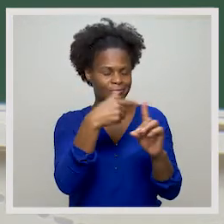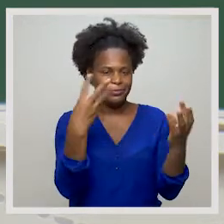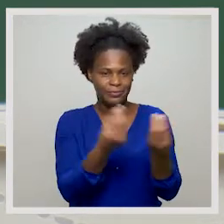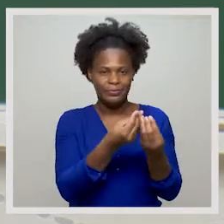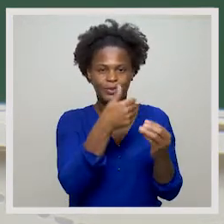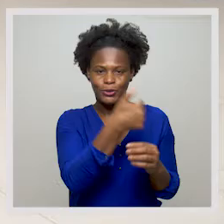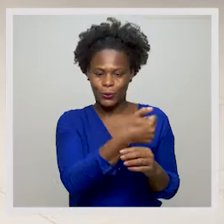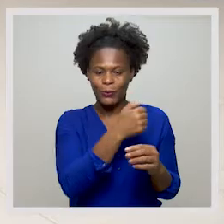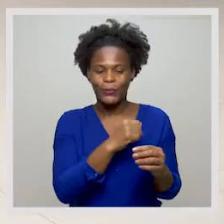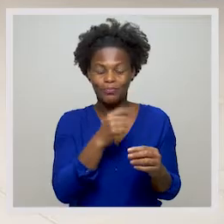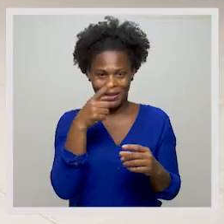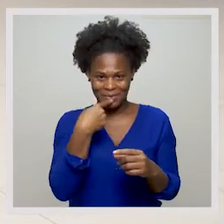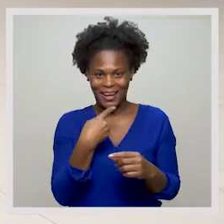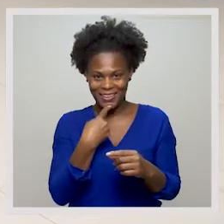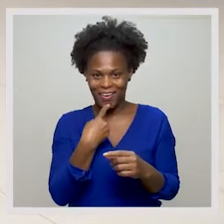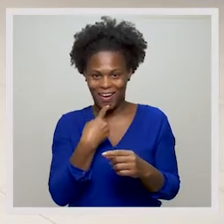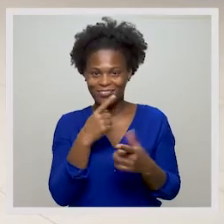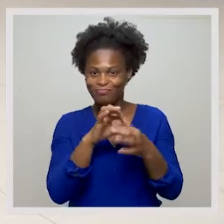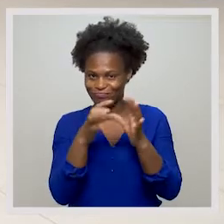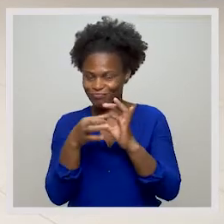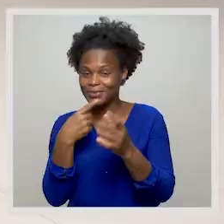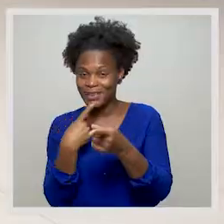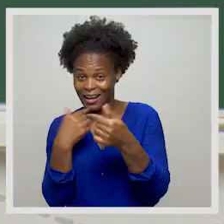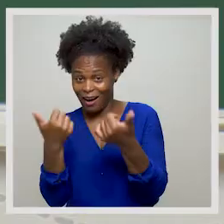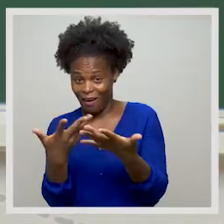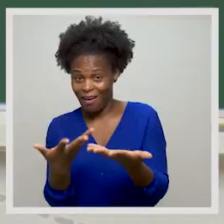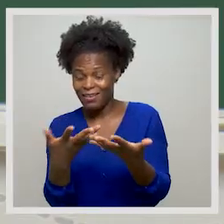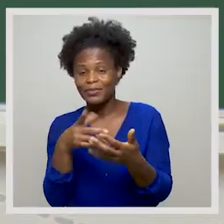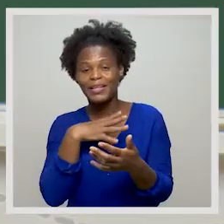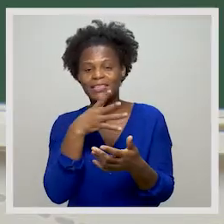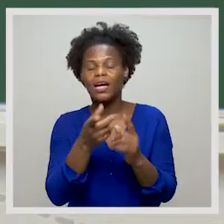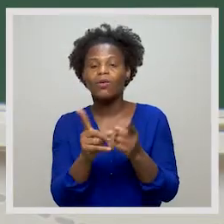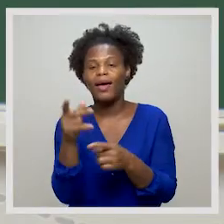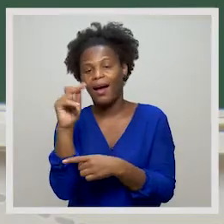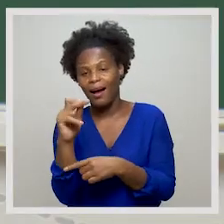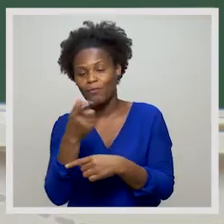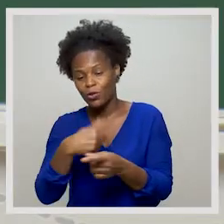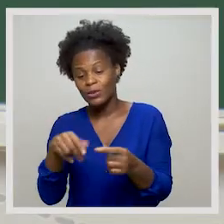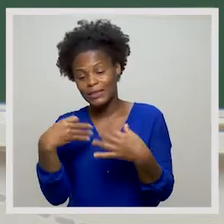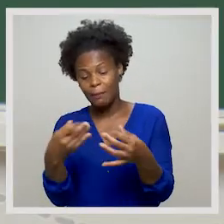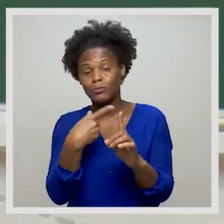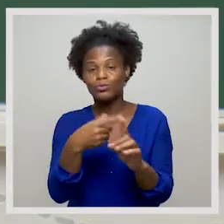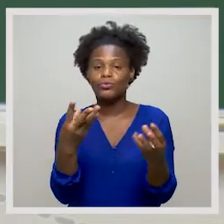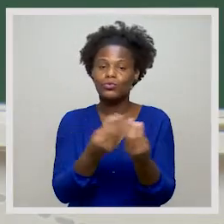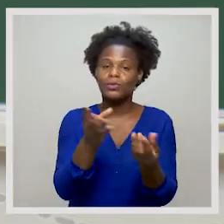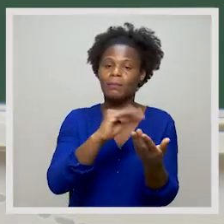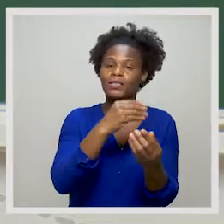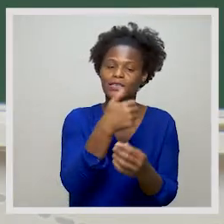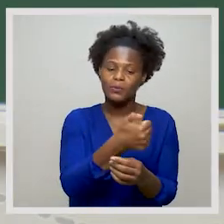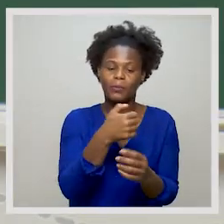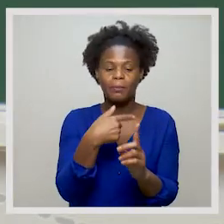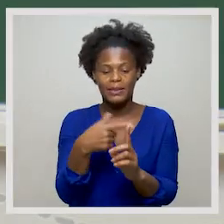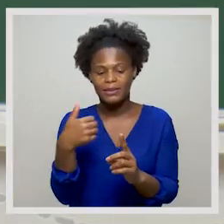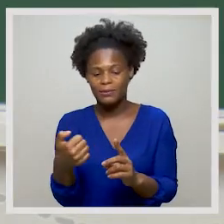165. Estão a entender? Apanharam a lógica? Este é o significado do nosso A. Vamos sempre somando mais 5.